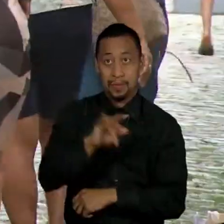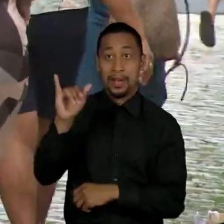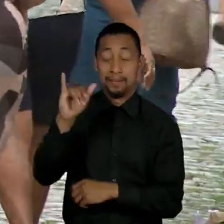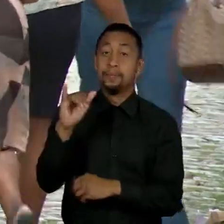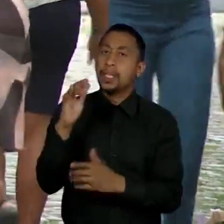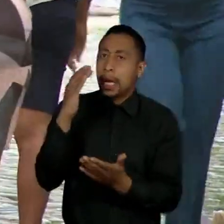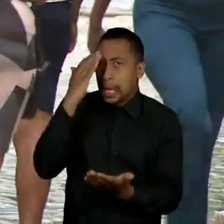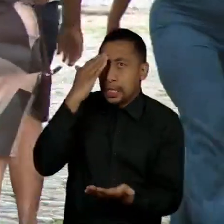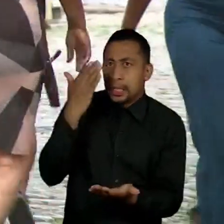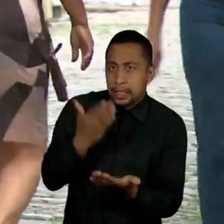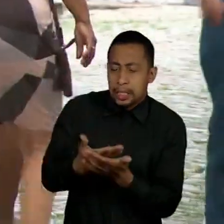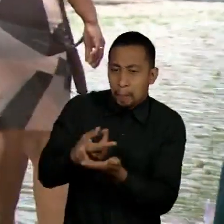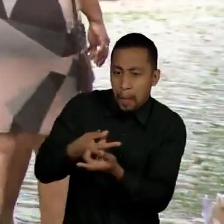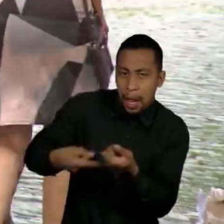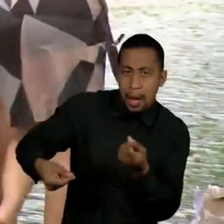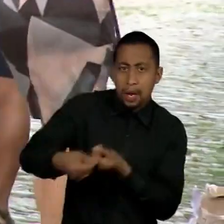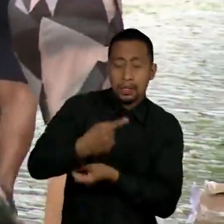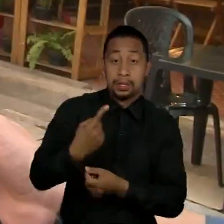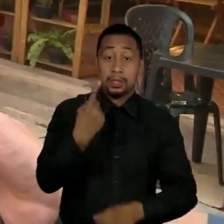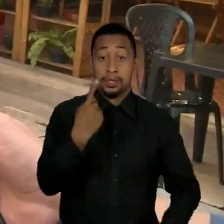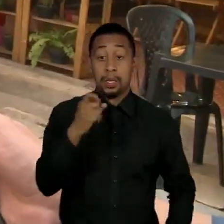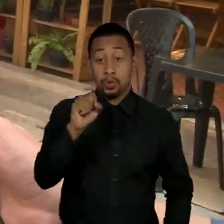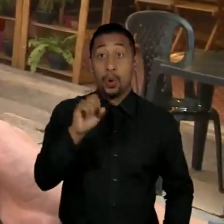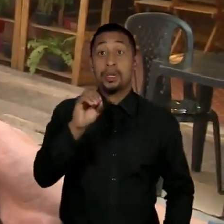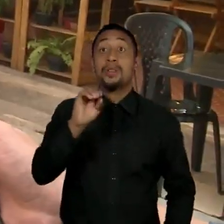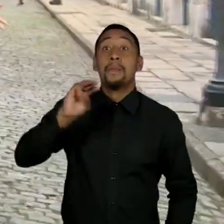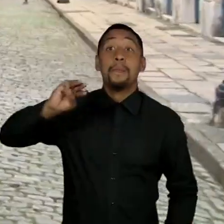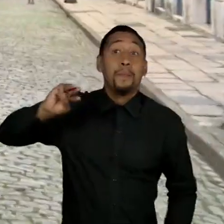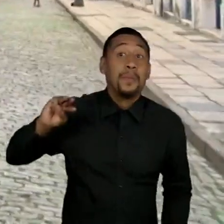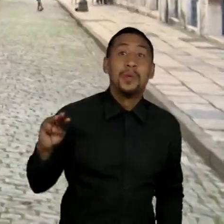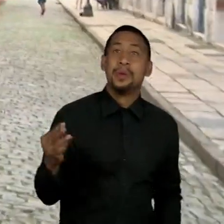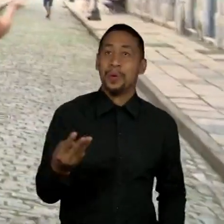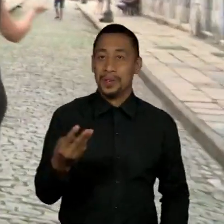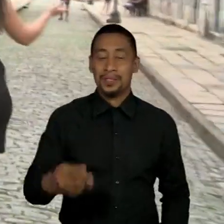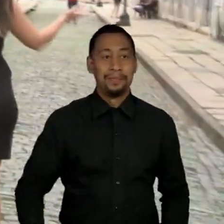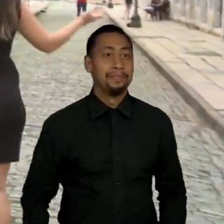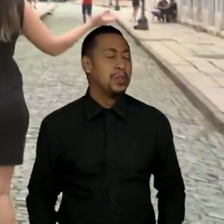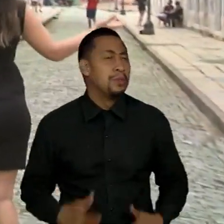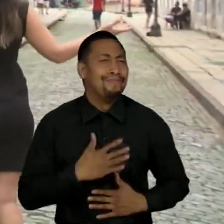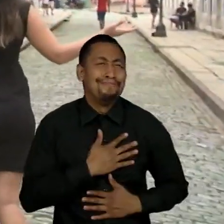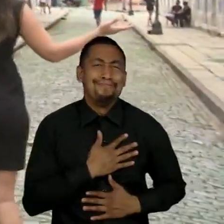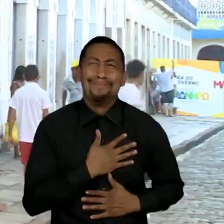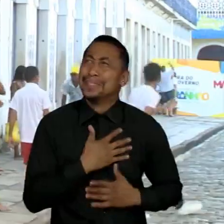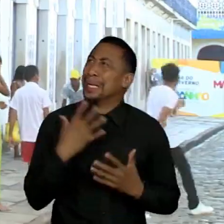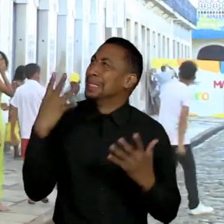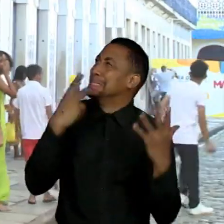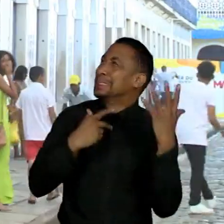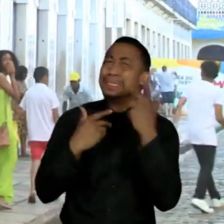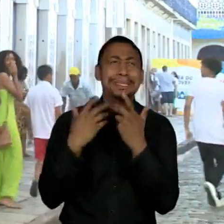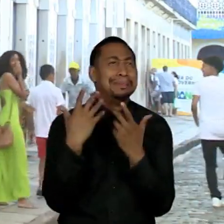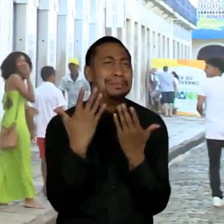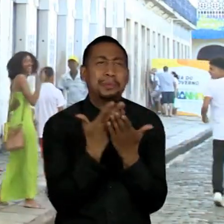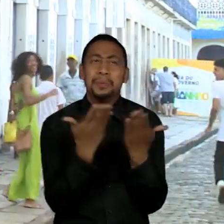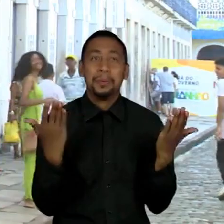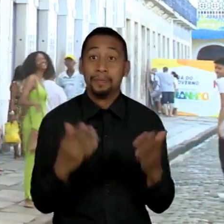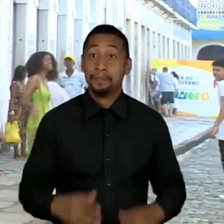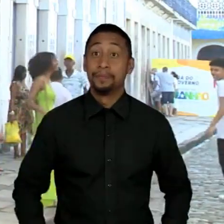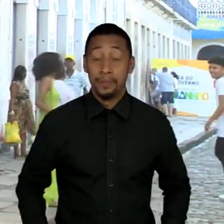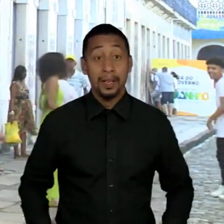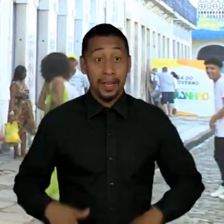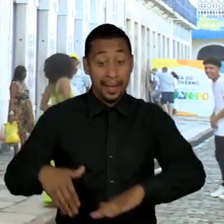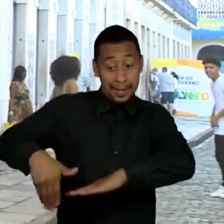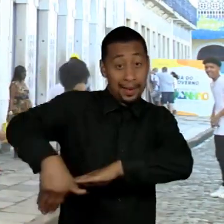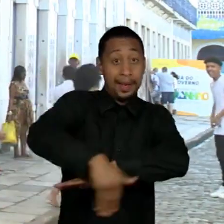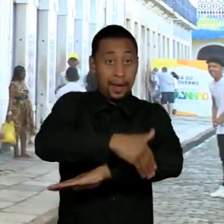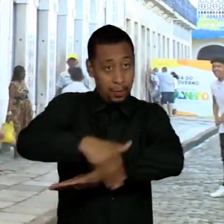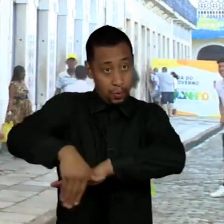180 milhões de reais. E eu tô adorando, gente. Tá lindo, eu tô encantada, eu sou apaixonada por isso aqui. Nas ruas de São Luís, a mesma emoção.